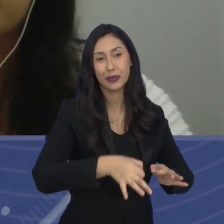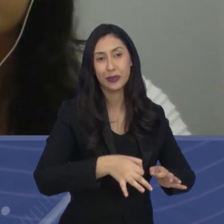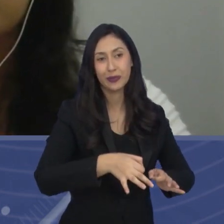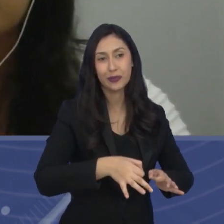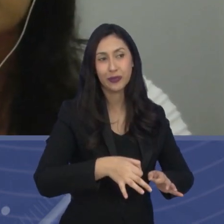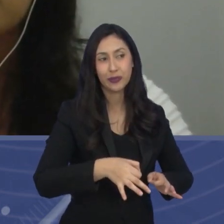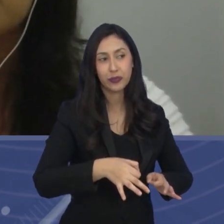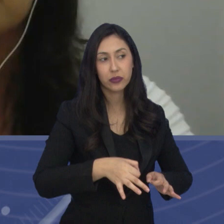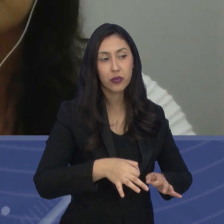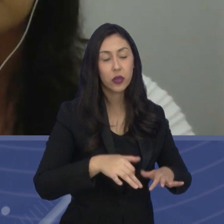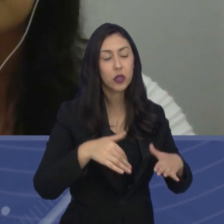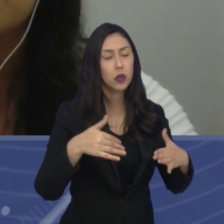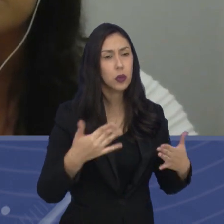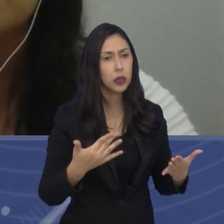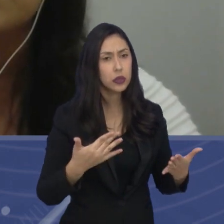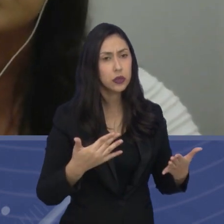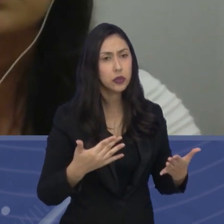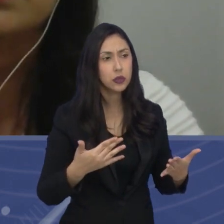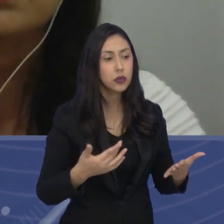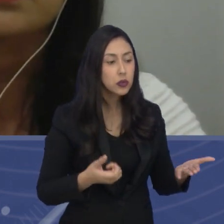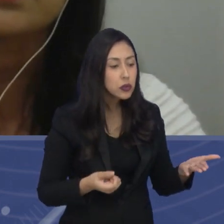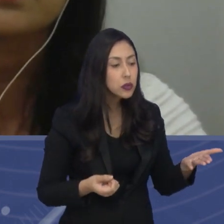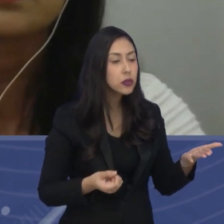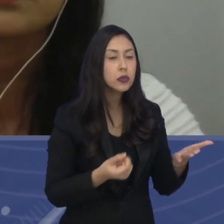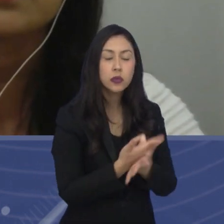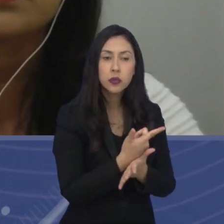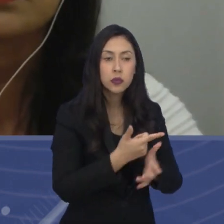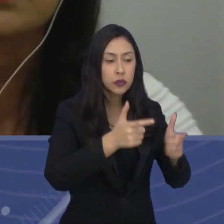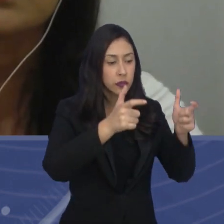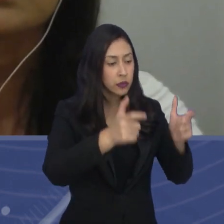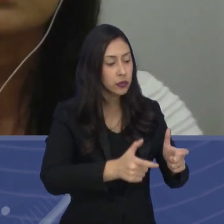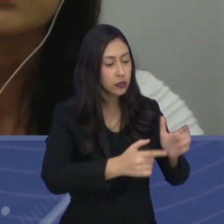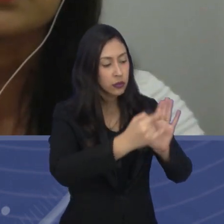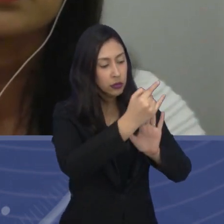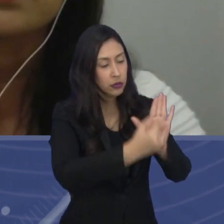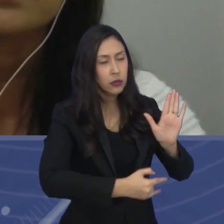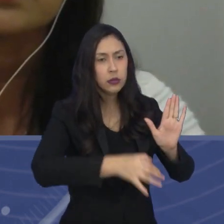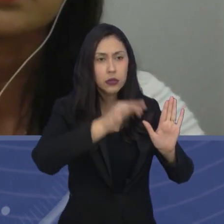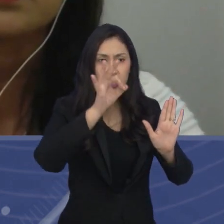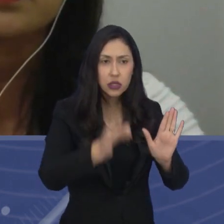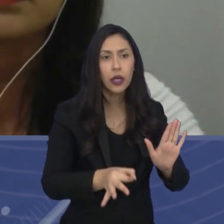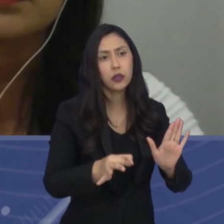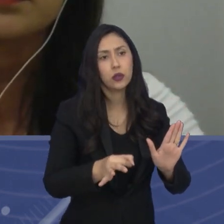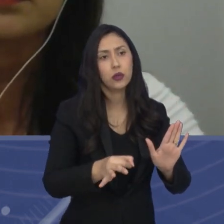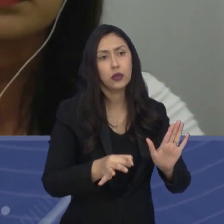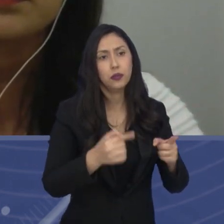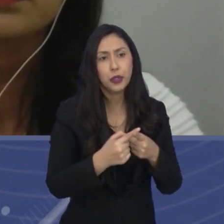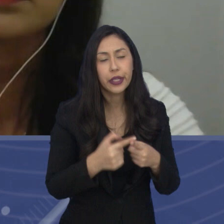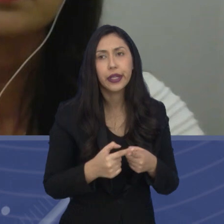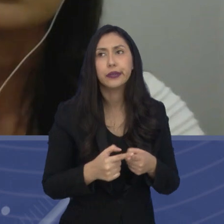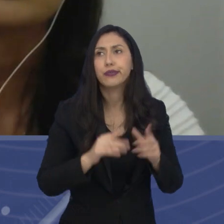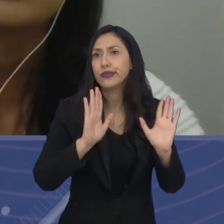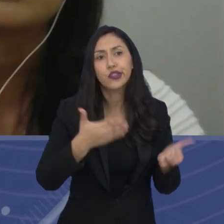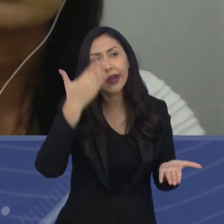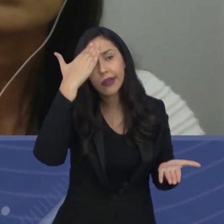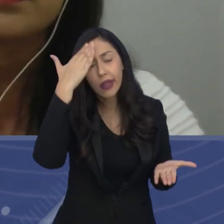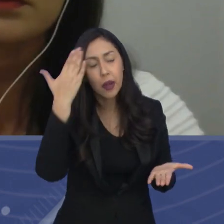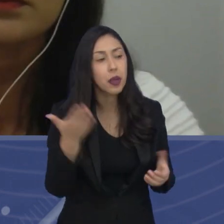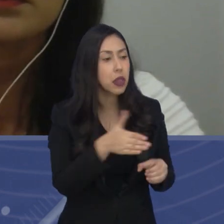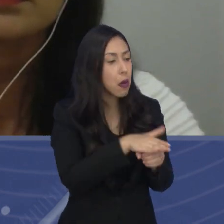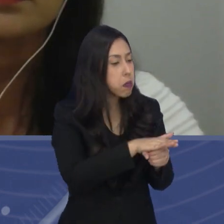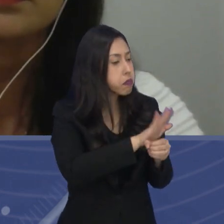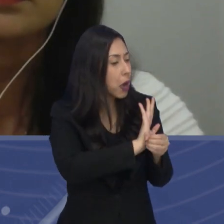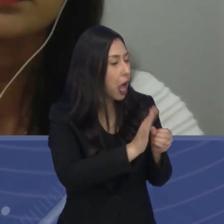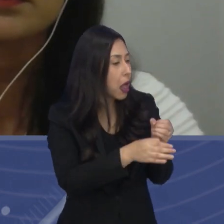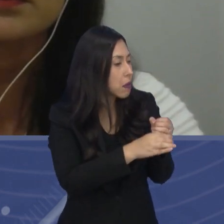comprar um loteamento regular, né? A gente falou dos benefícios para a pessoa, claro, falando de saneamento básico,